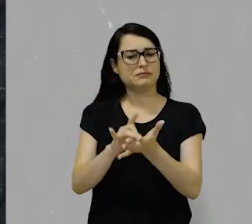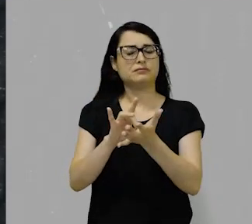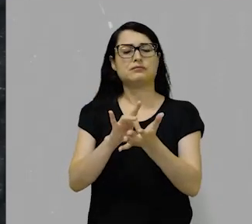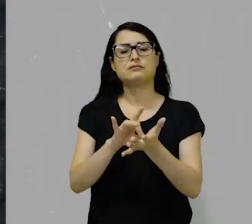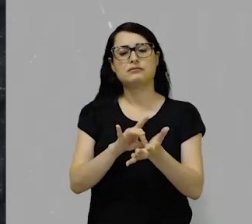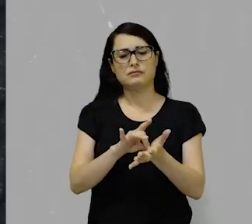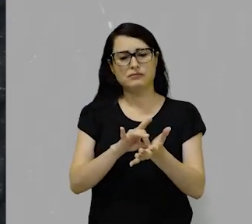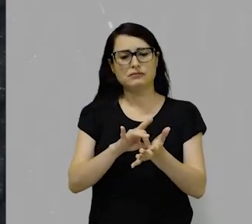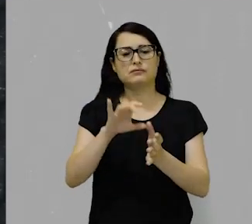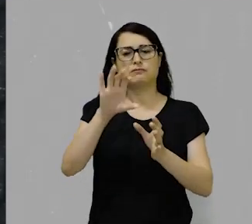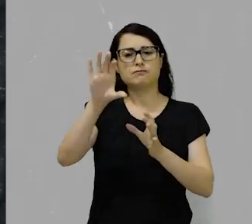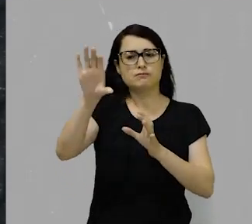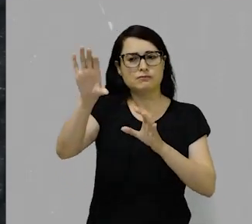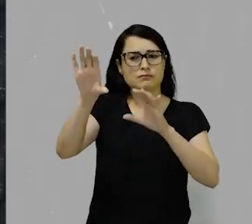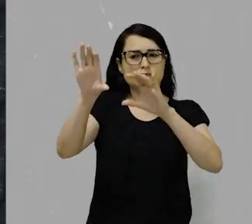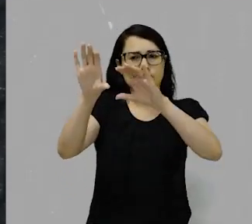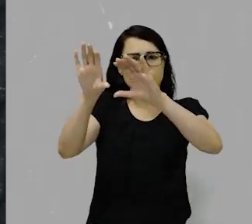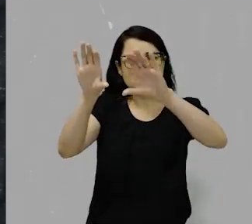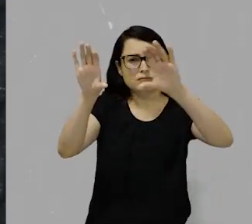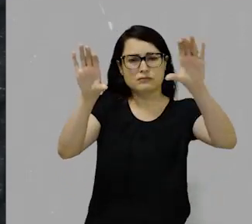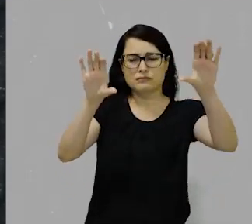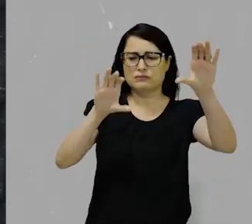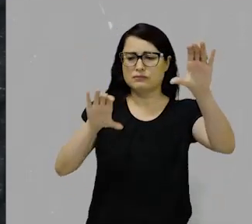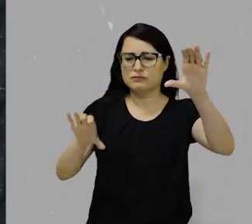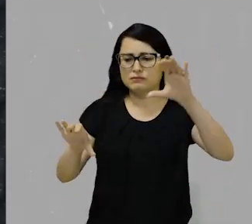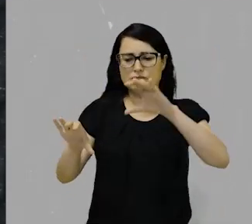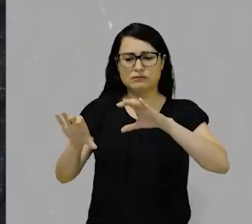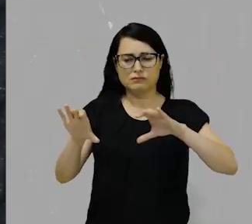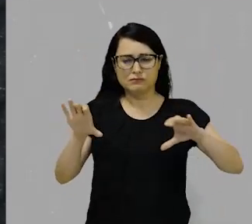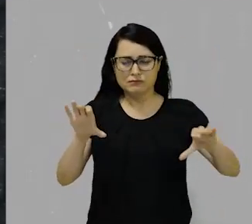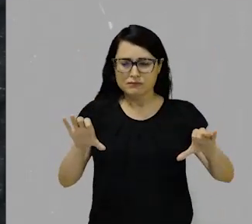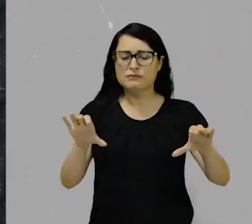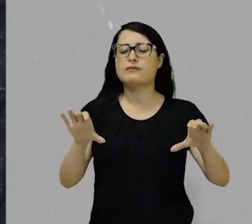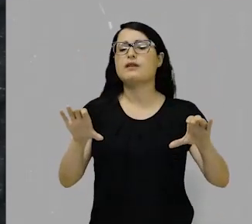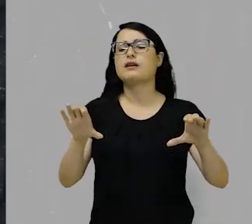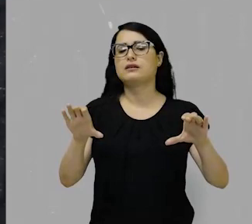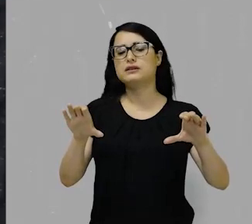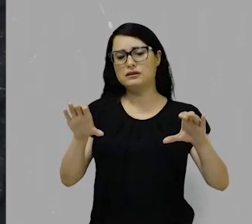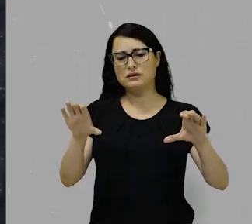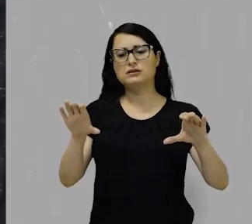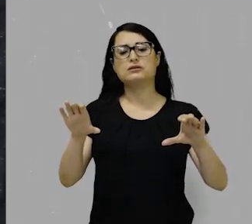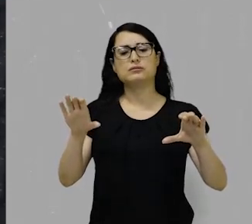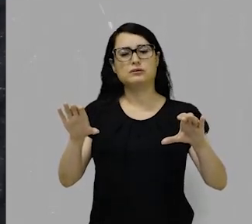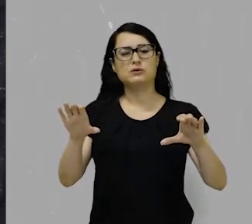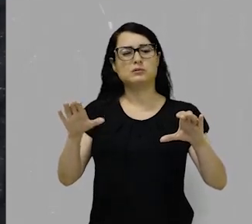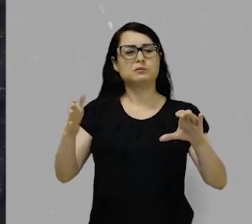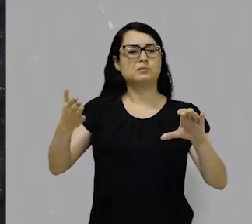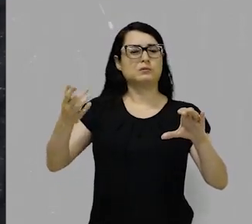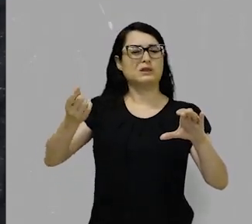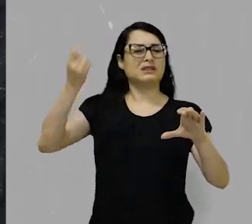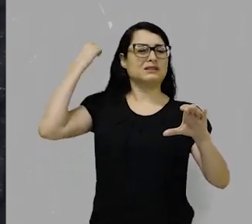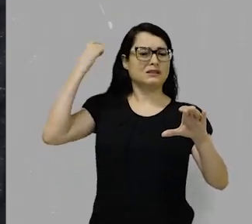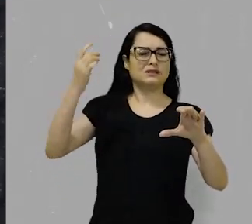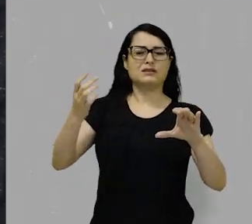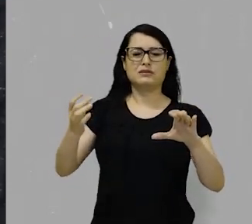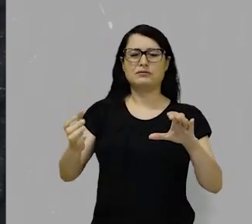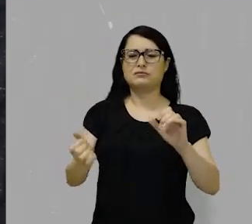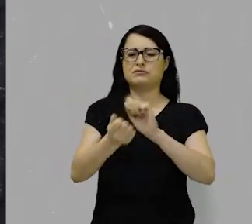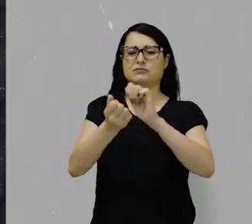se separando, galera. E um dia eles estiveram unidos em um só